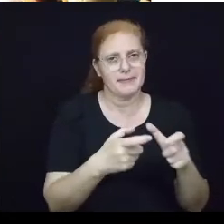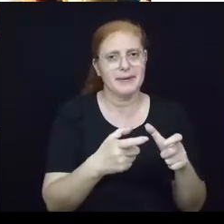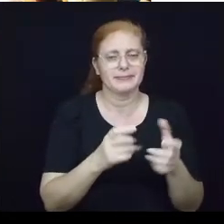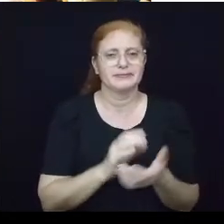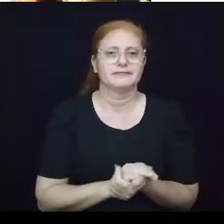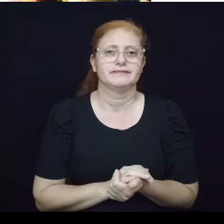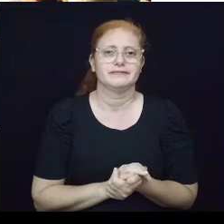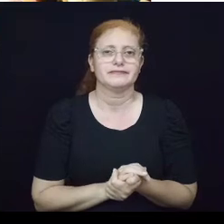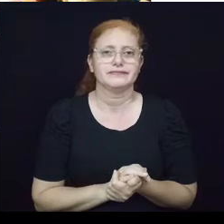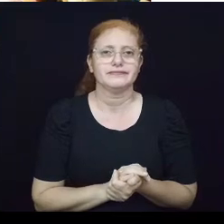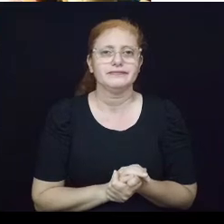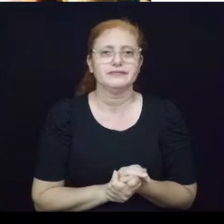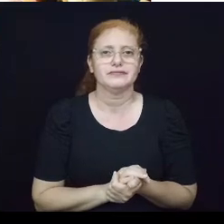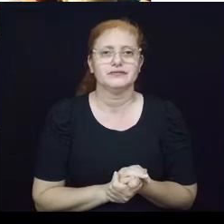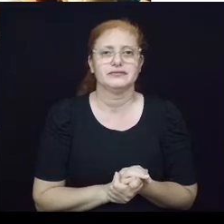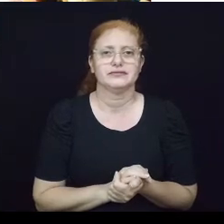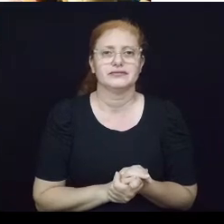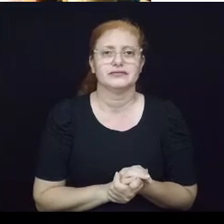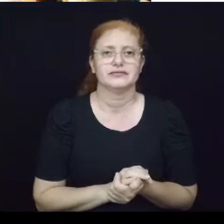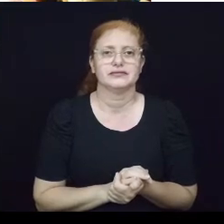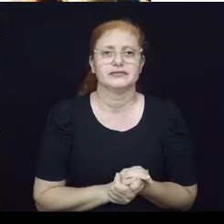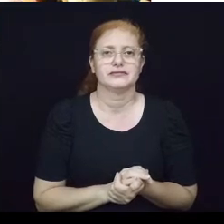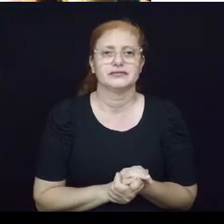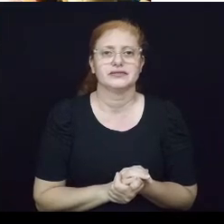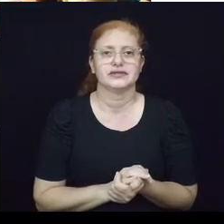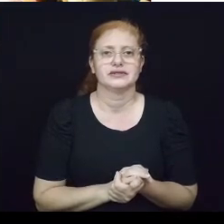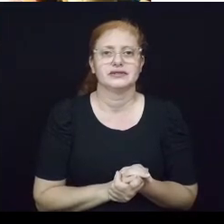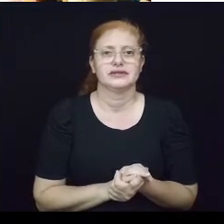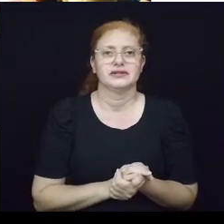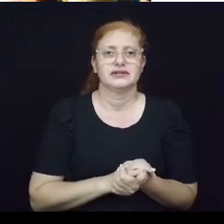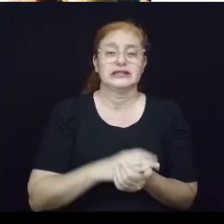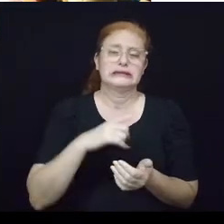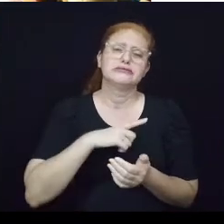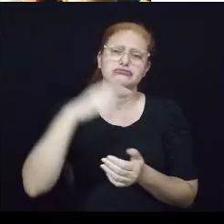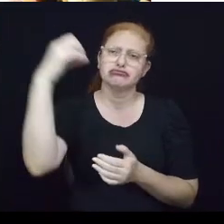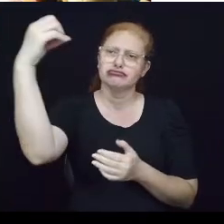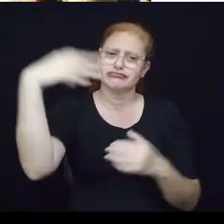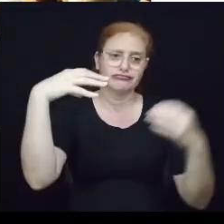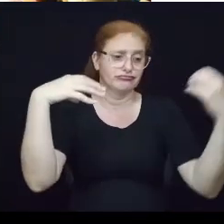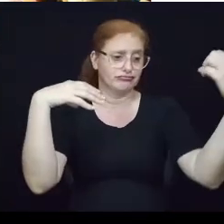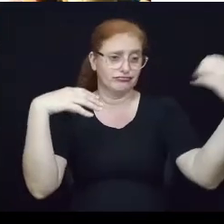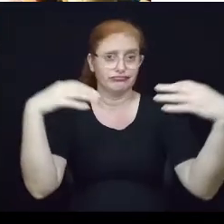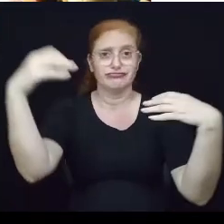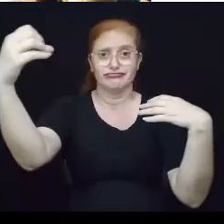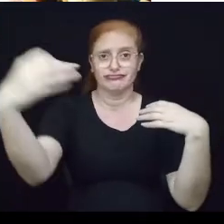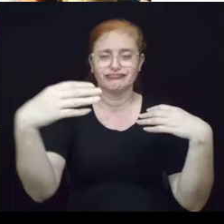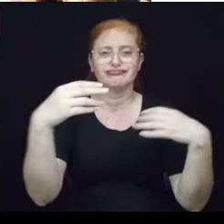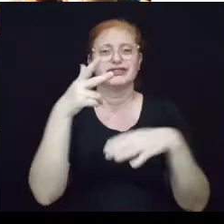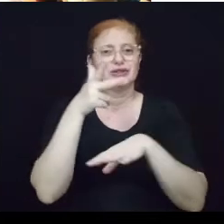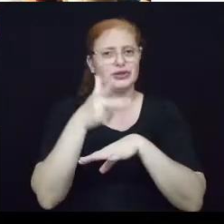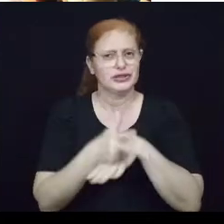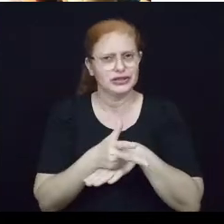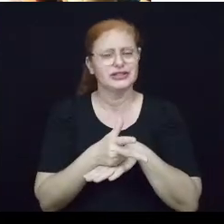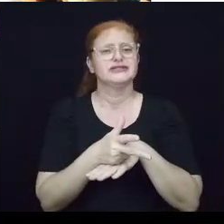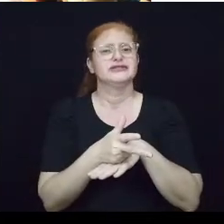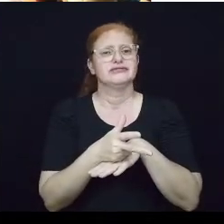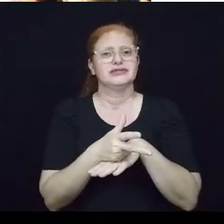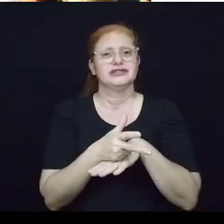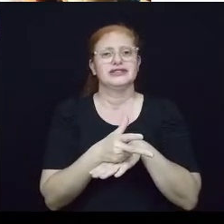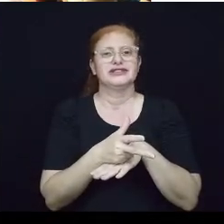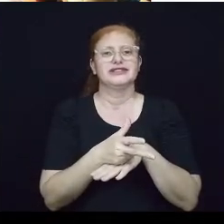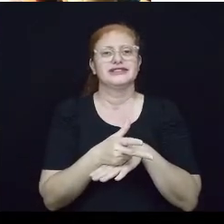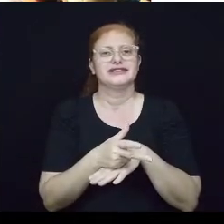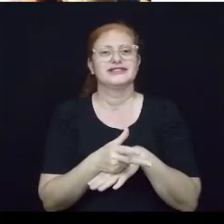pequenos assim lugares por essas luminárias. Inclusive no vídeo a gente fez questão de inserir o